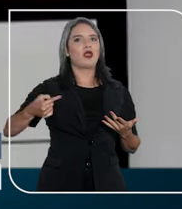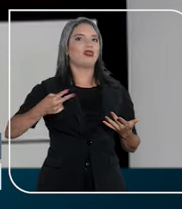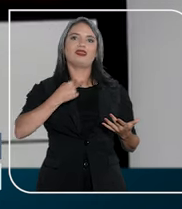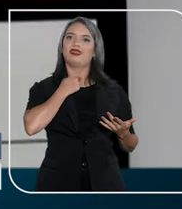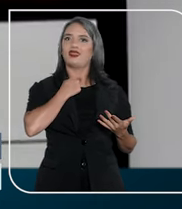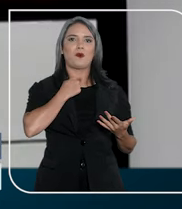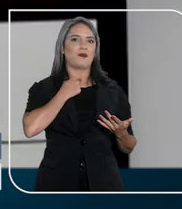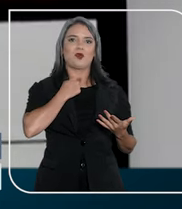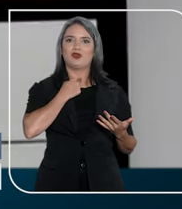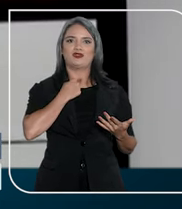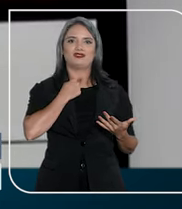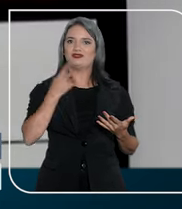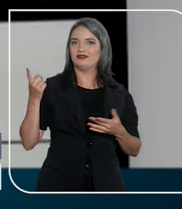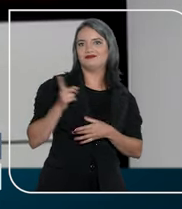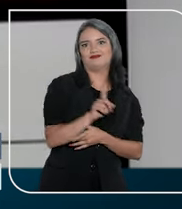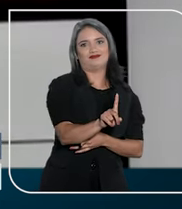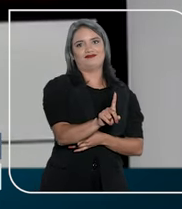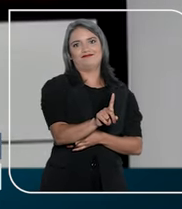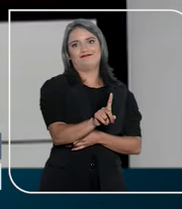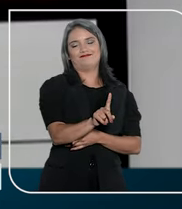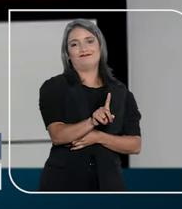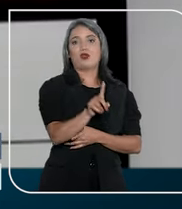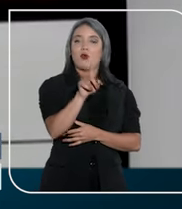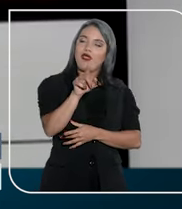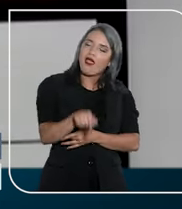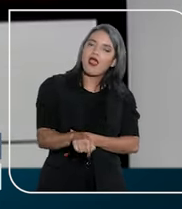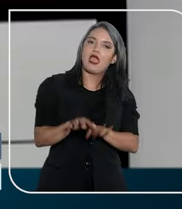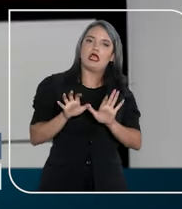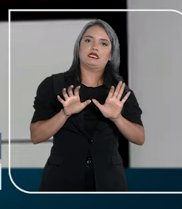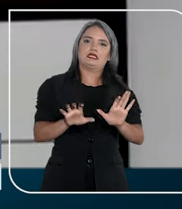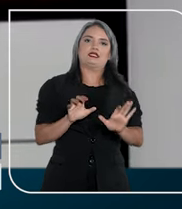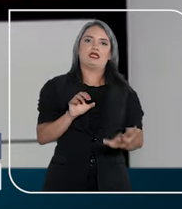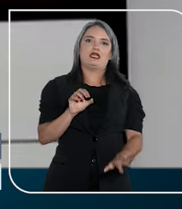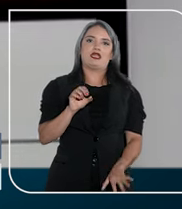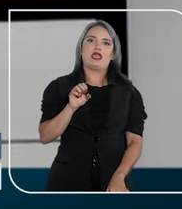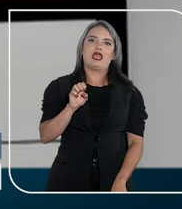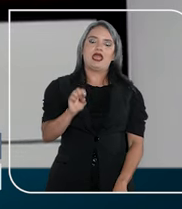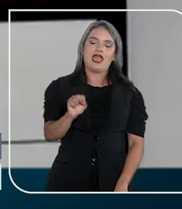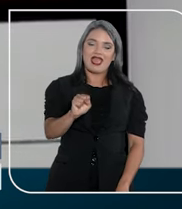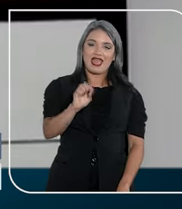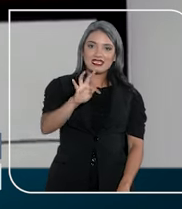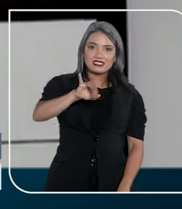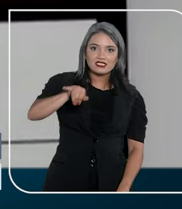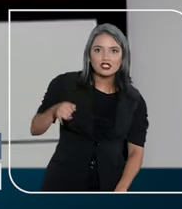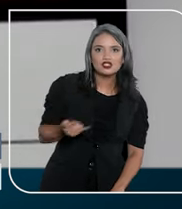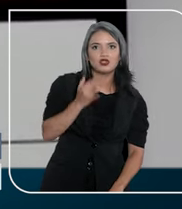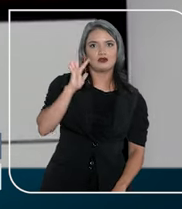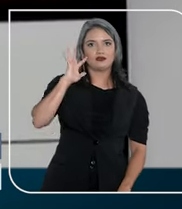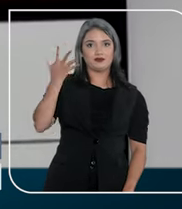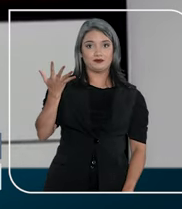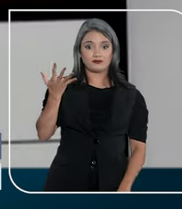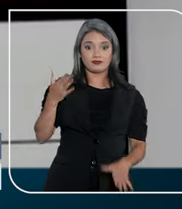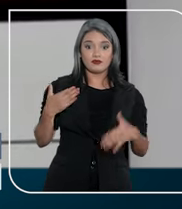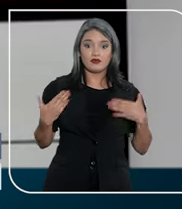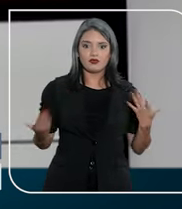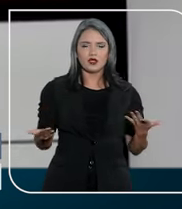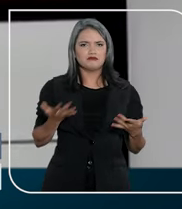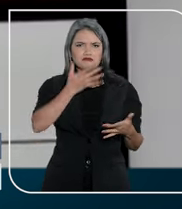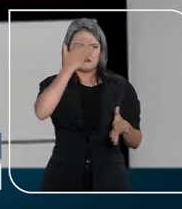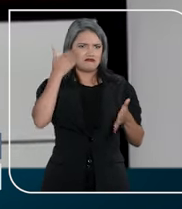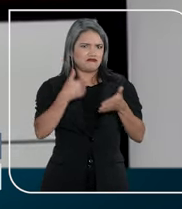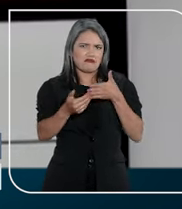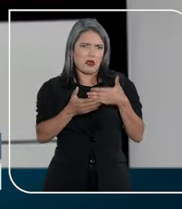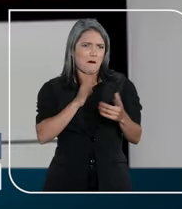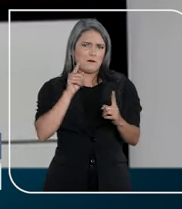tem mais direito. Essa é a jurisprudência do Superior Tribunal de Justiça. Então, se a desistência, por qualquer razão que